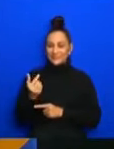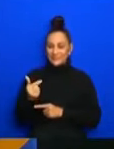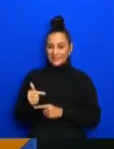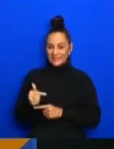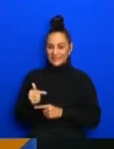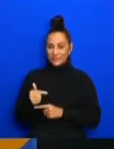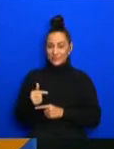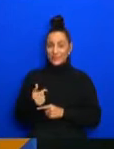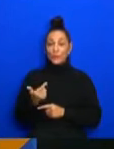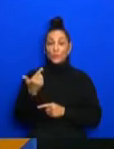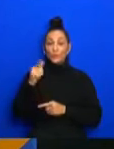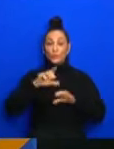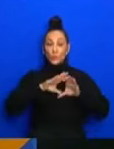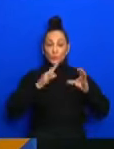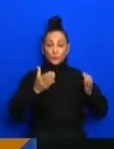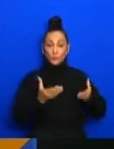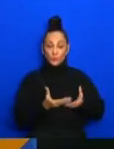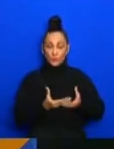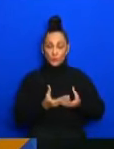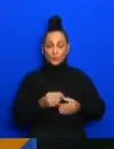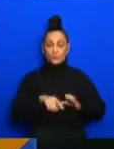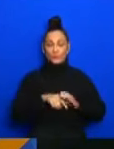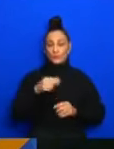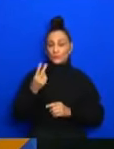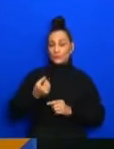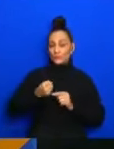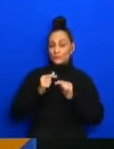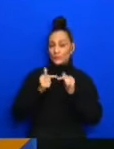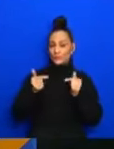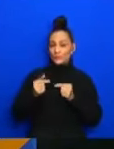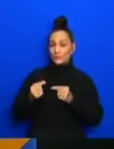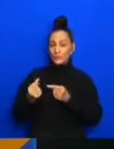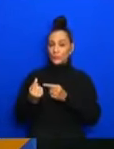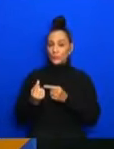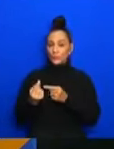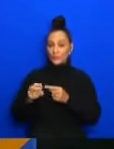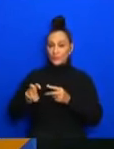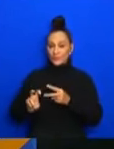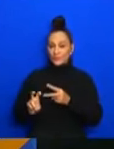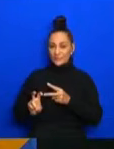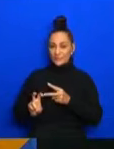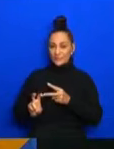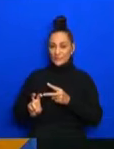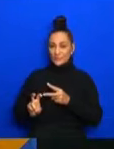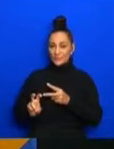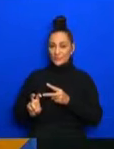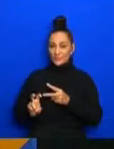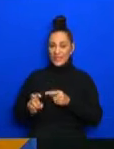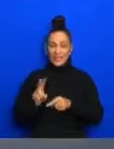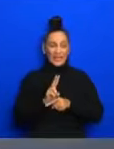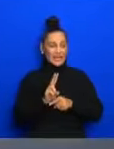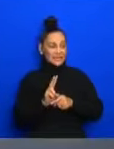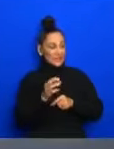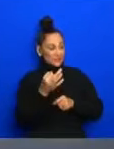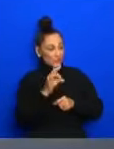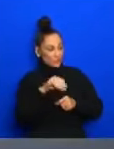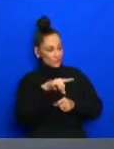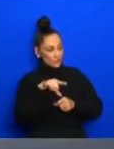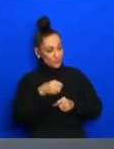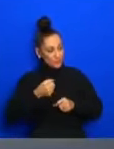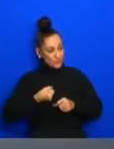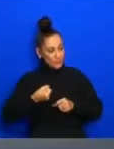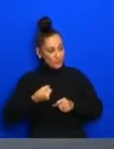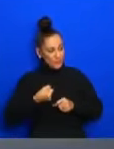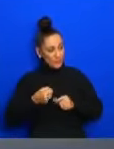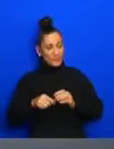e 37. No segundo globo, sorteamos 2 trevos, 1 e 5. As auditoras confirmam os